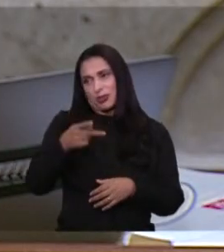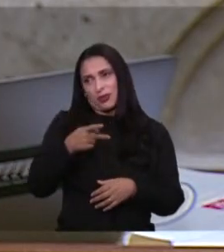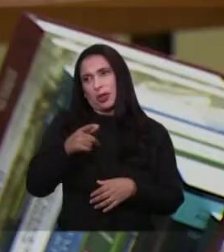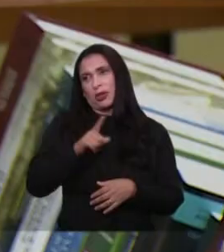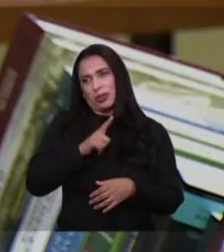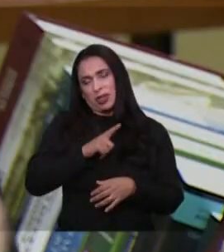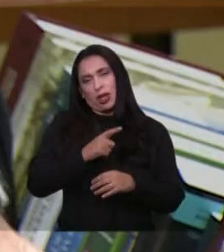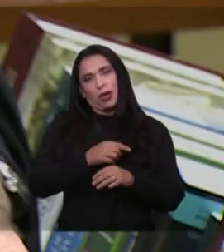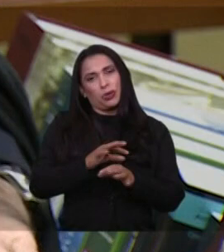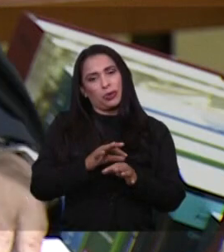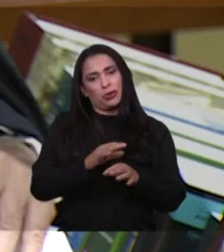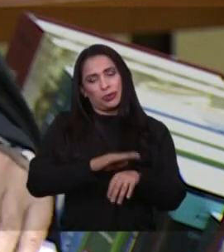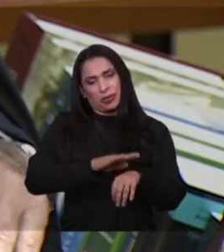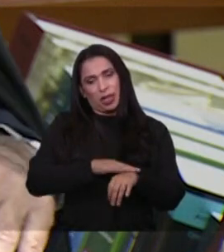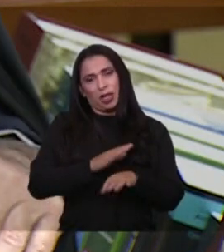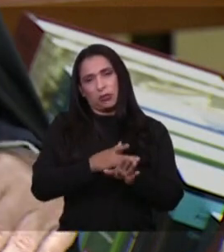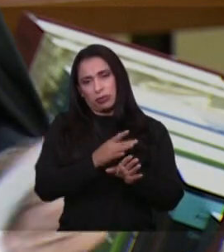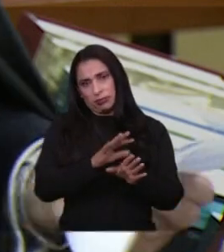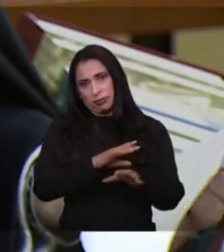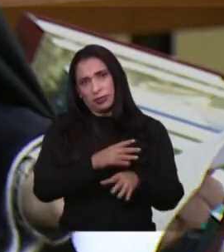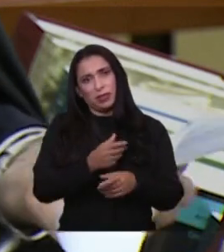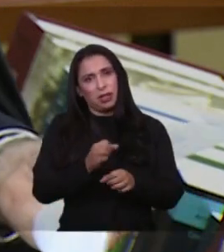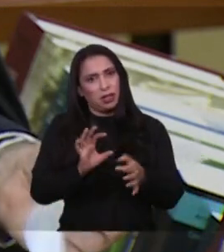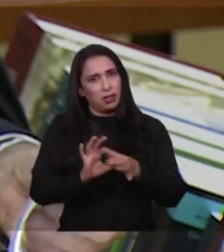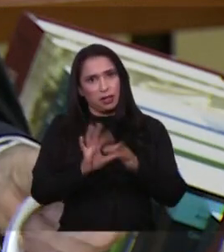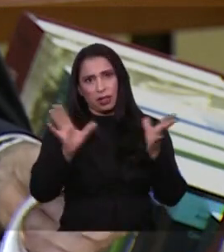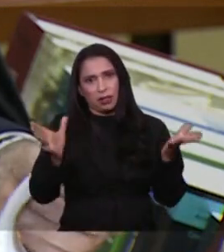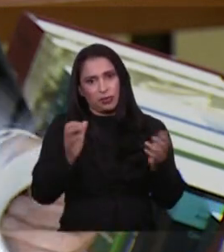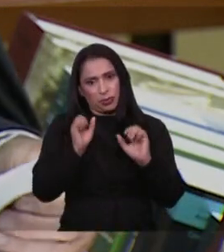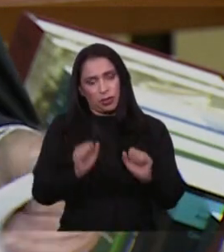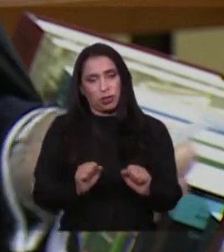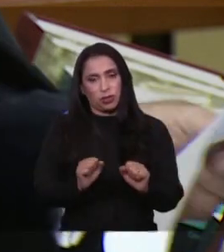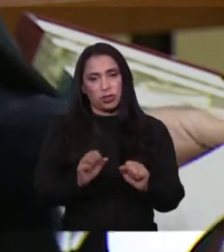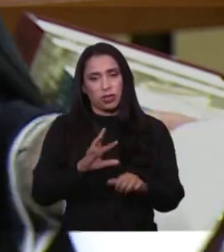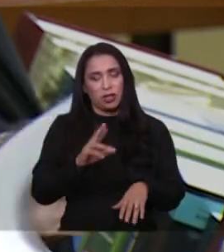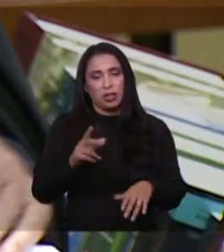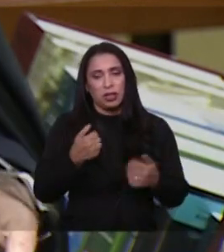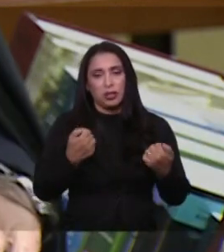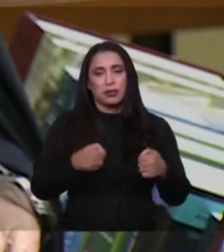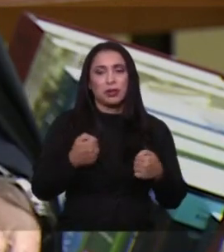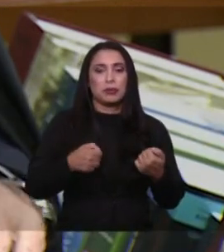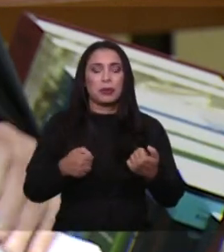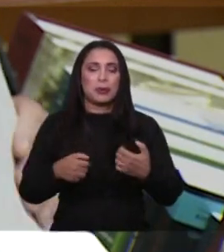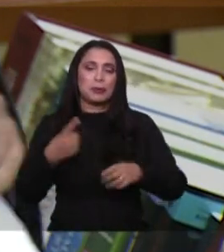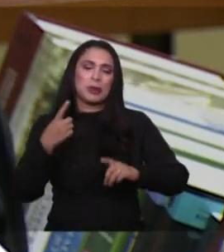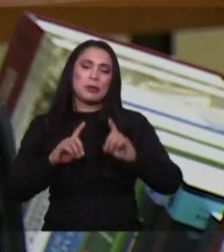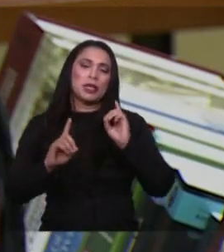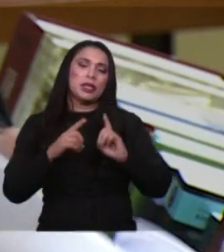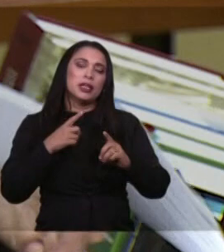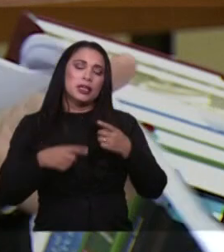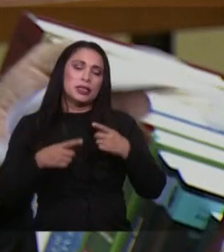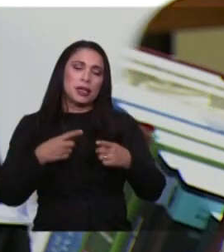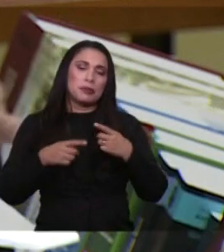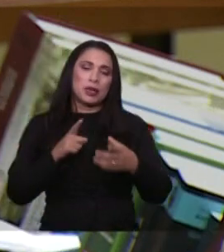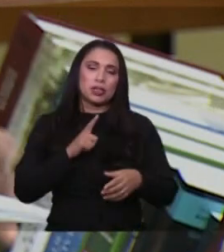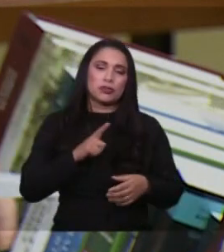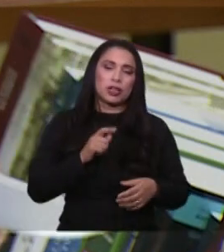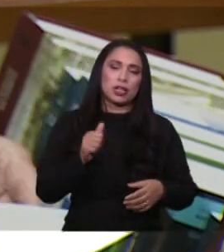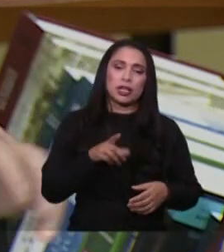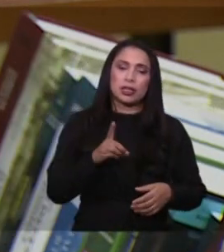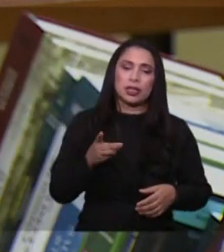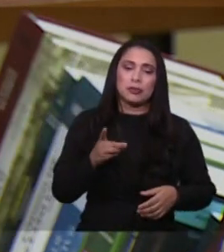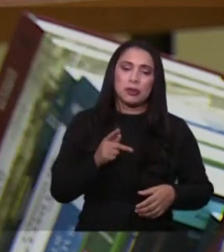ficar claro. Não, também não precisa. Eu apenas procurei no meu voto transcrever debate para mostrar que realmente na DPF não